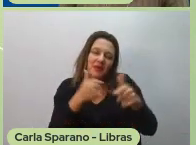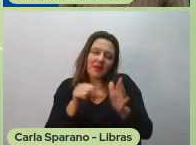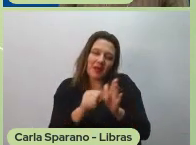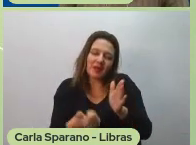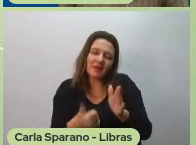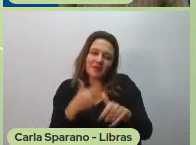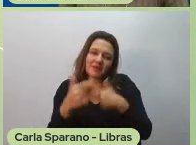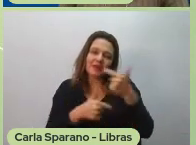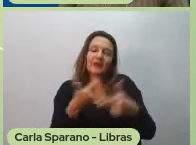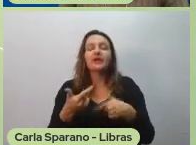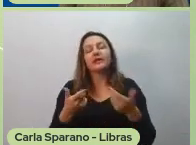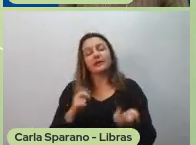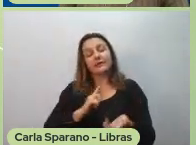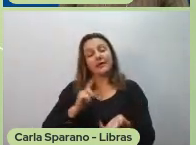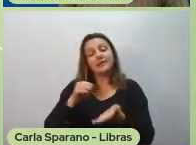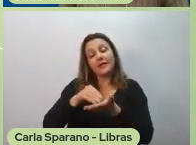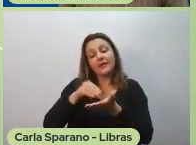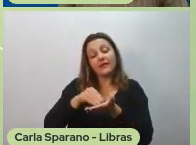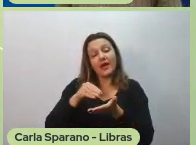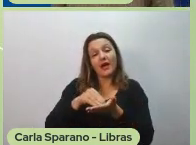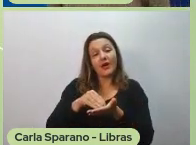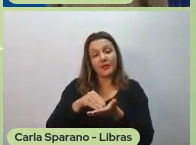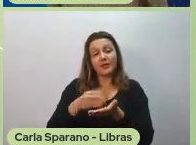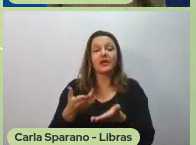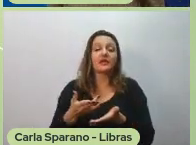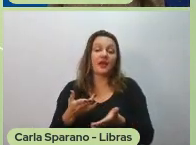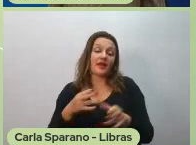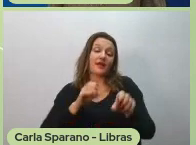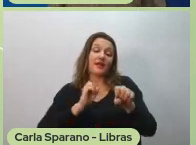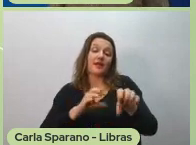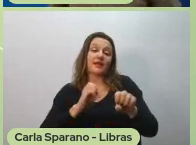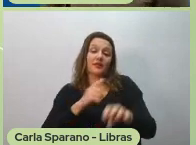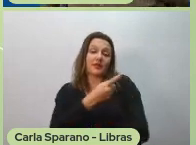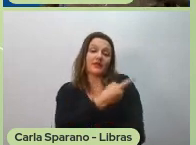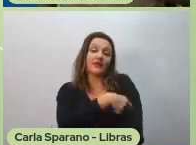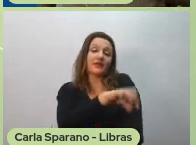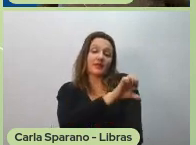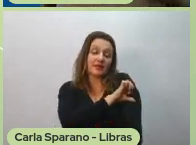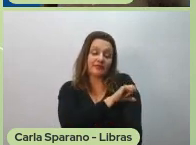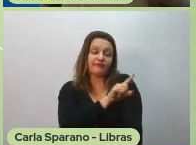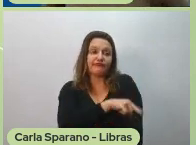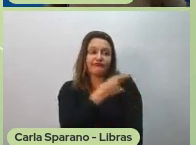Marise falou na sua educação básica versus um emprego numa corporação de